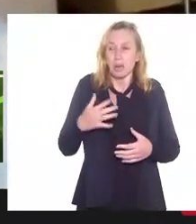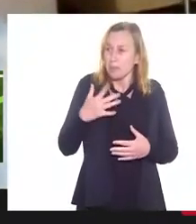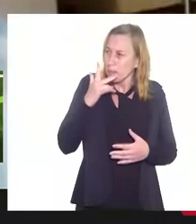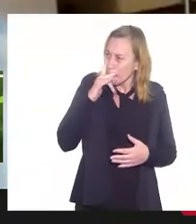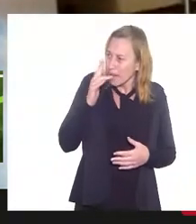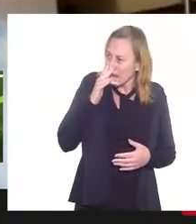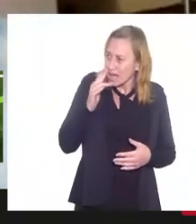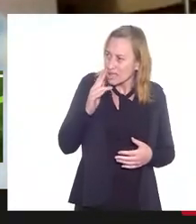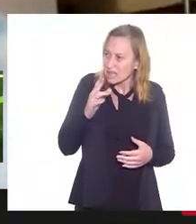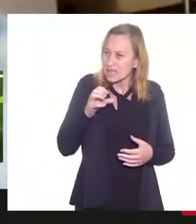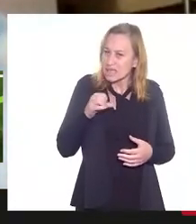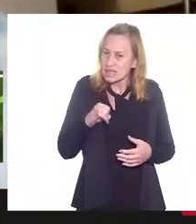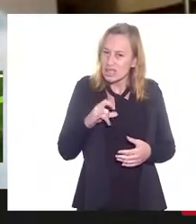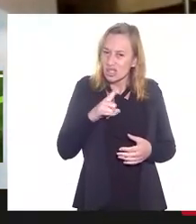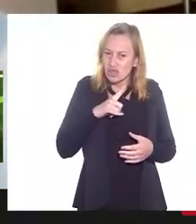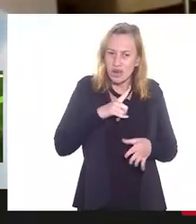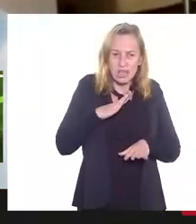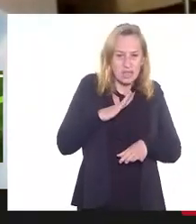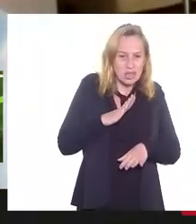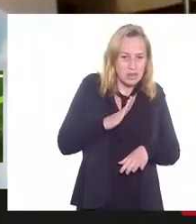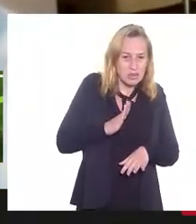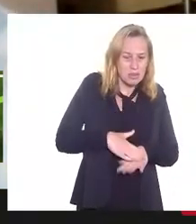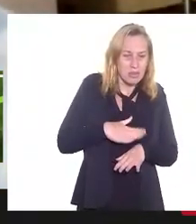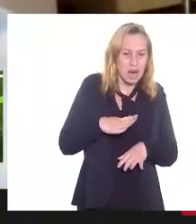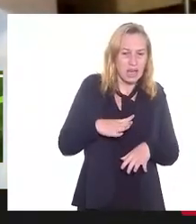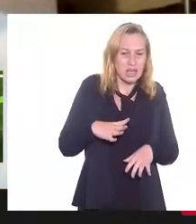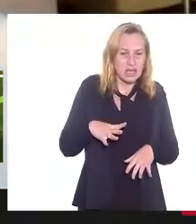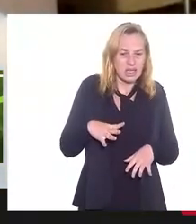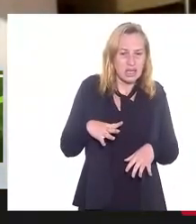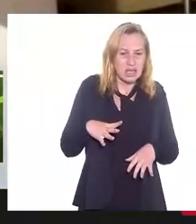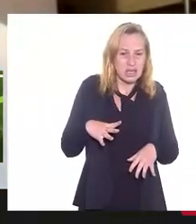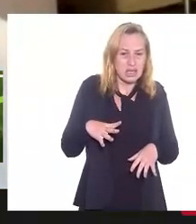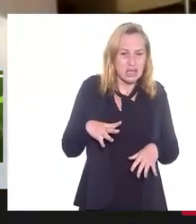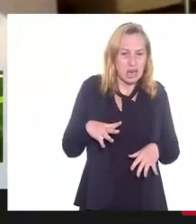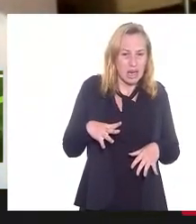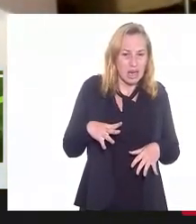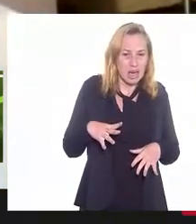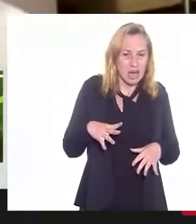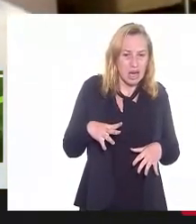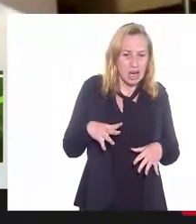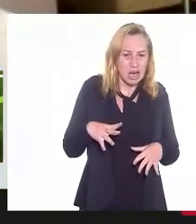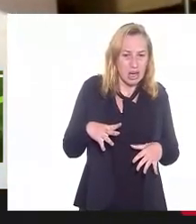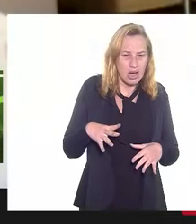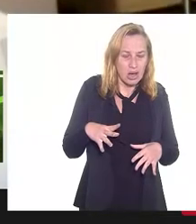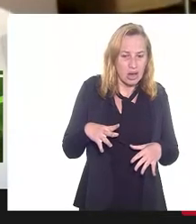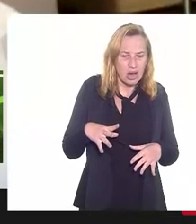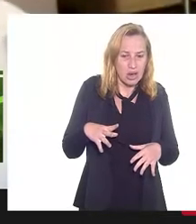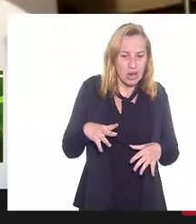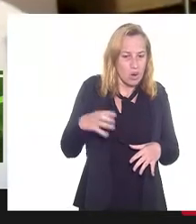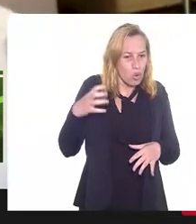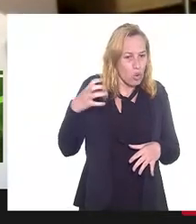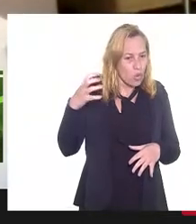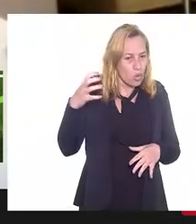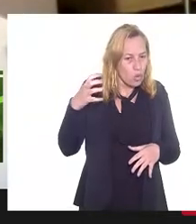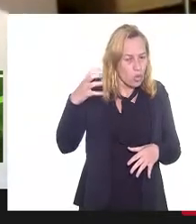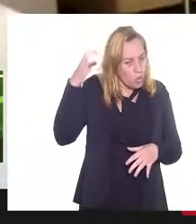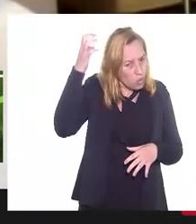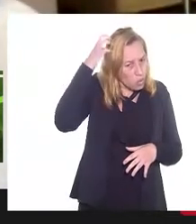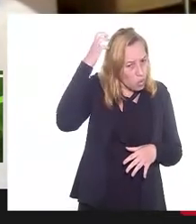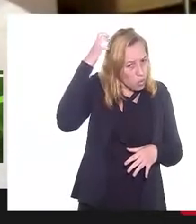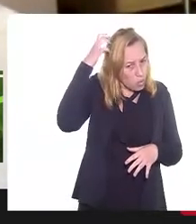se nós tivéssemos mais condenações por intolerância, por perseguição religiosa,